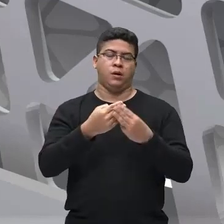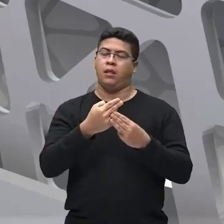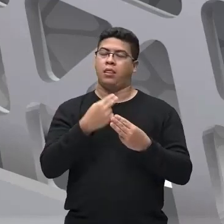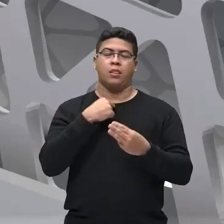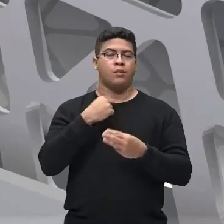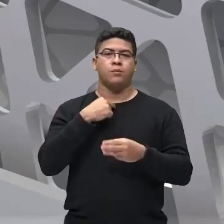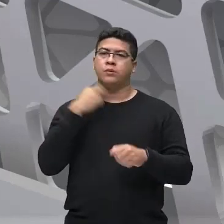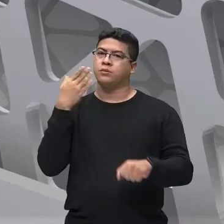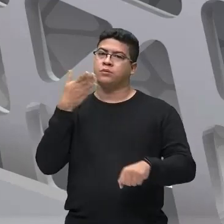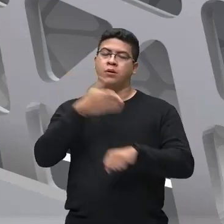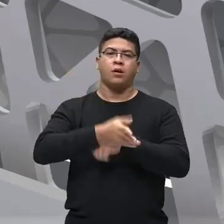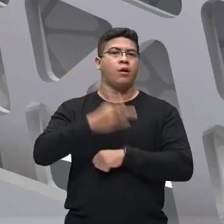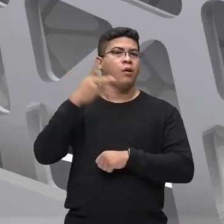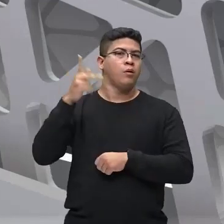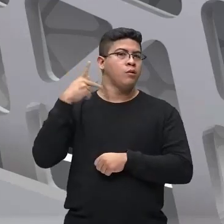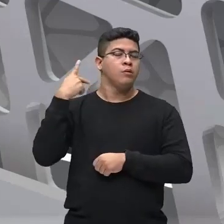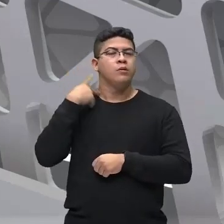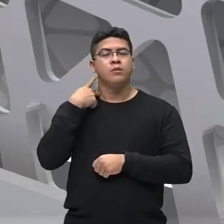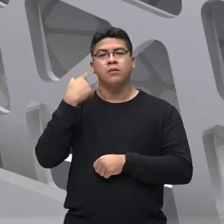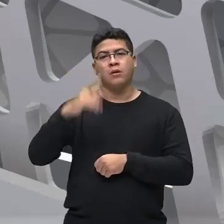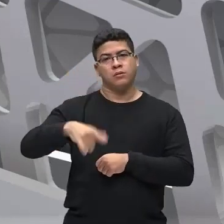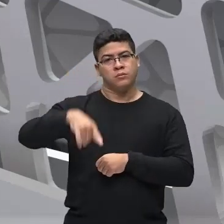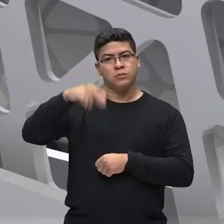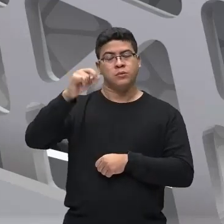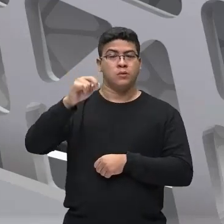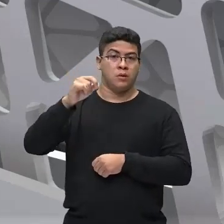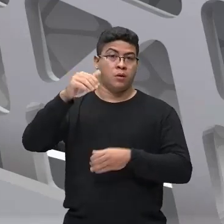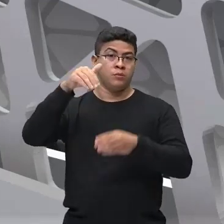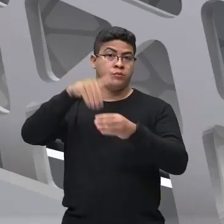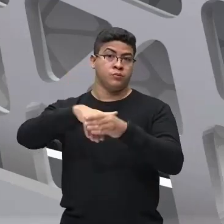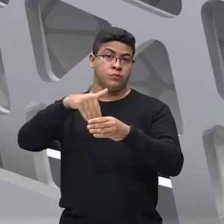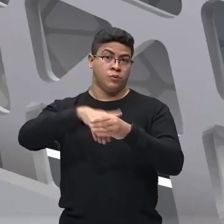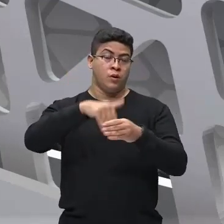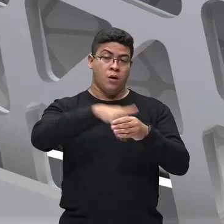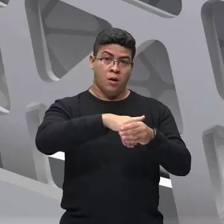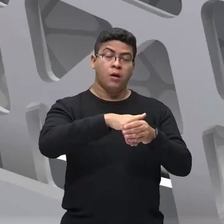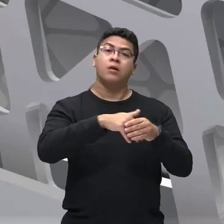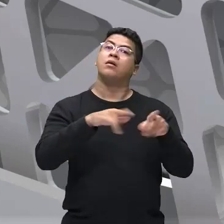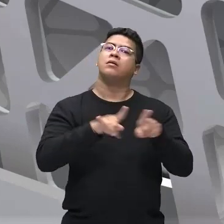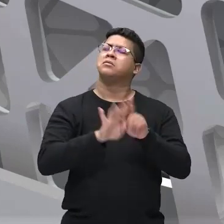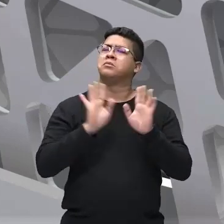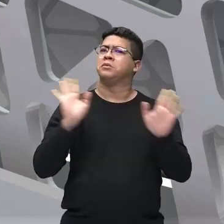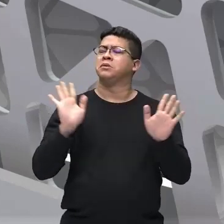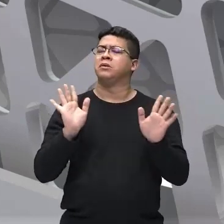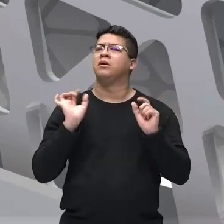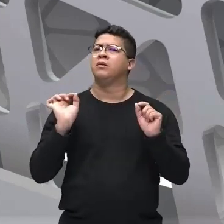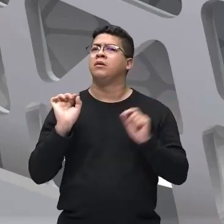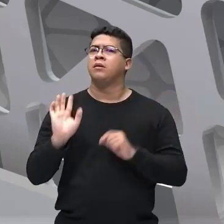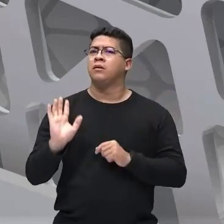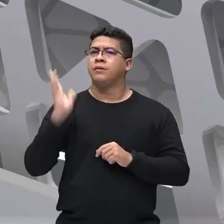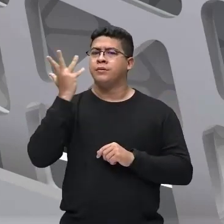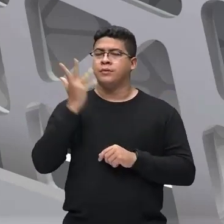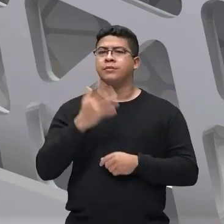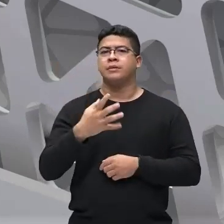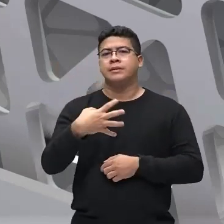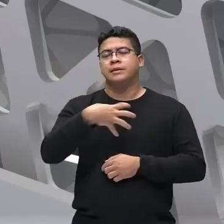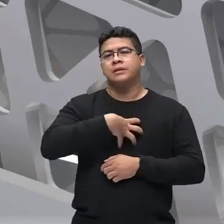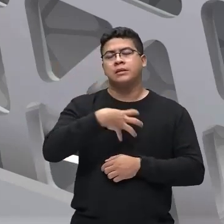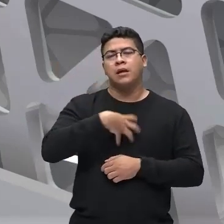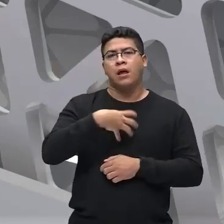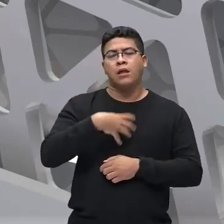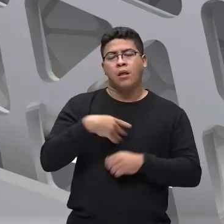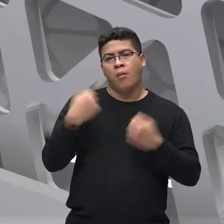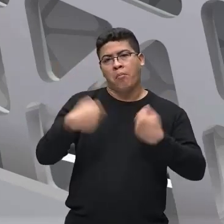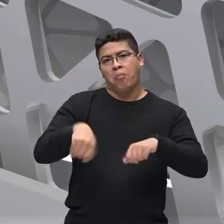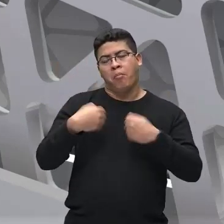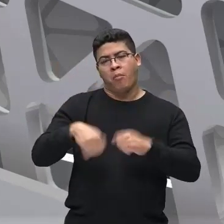participava da vida política, das decisões dos grandes líderes. E aí o que aconteceu? Sentiu-se uma necessidade,